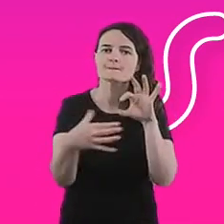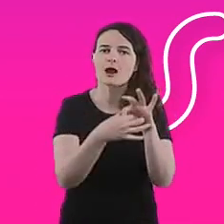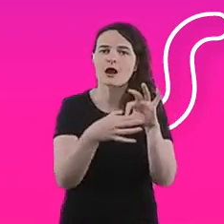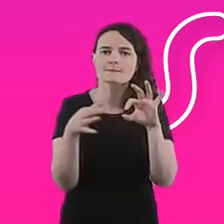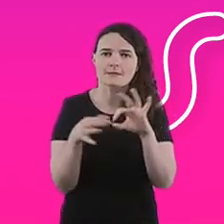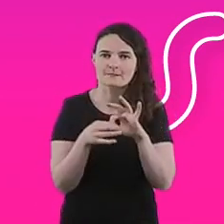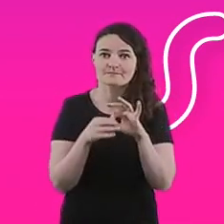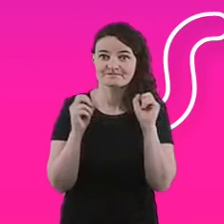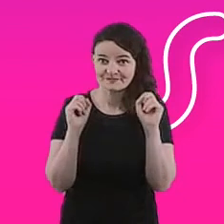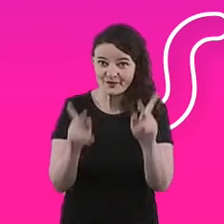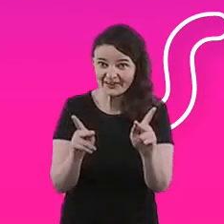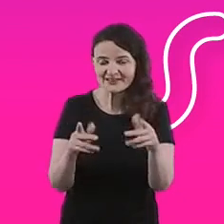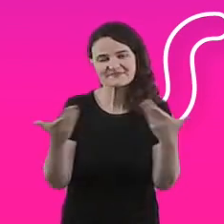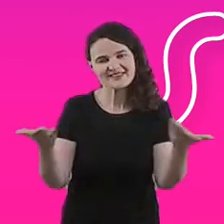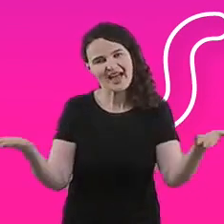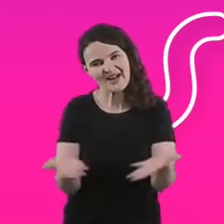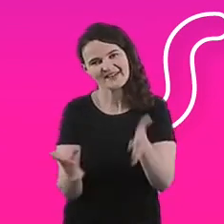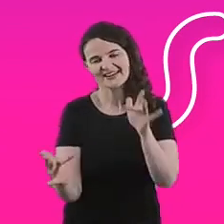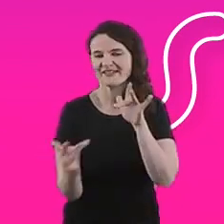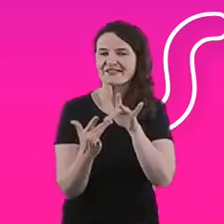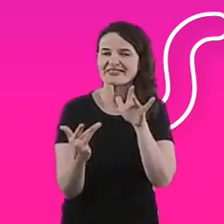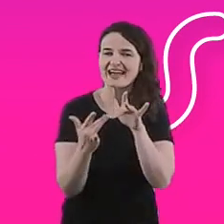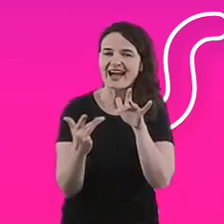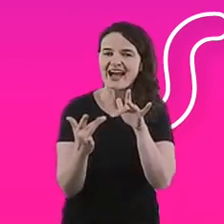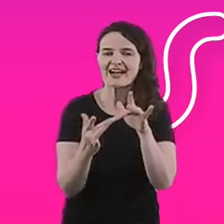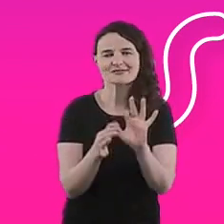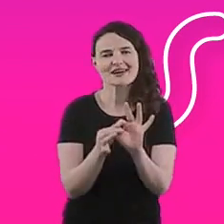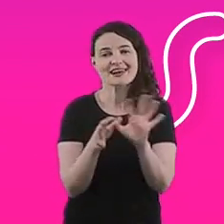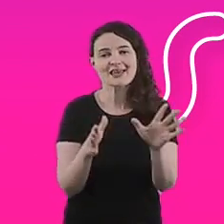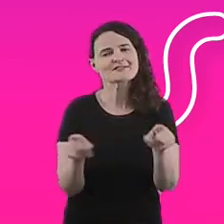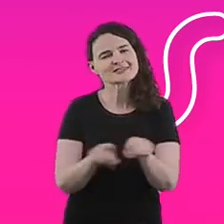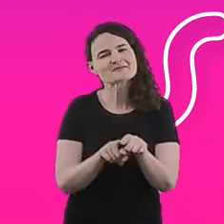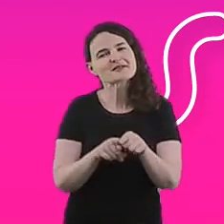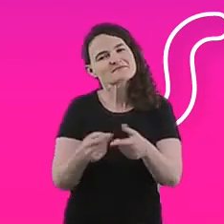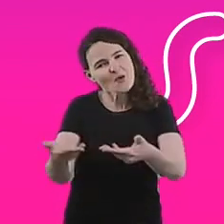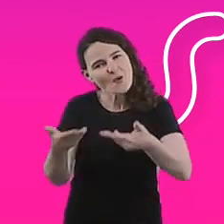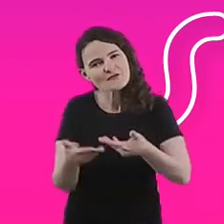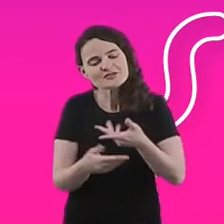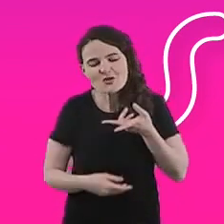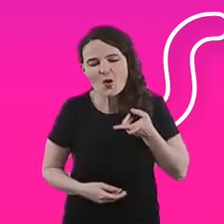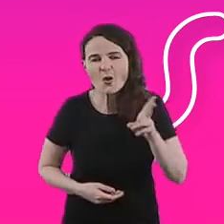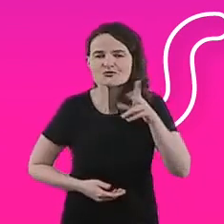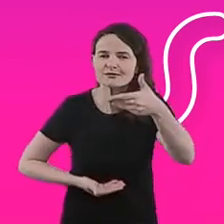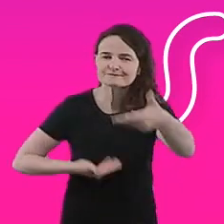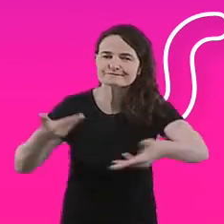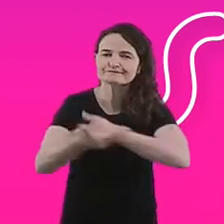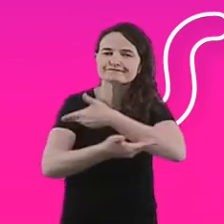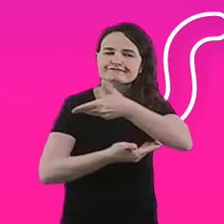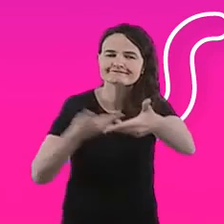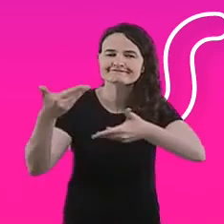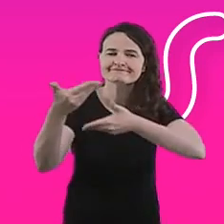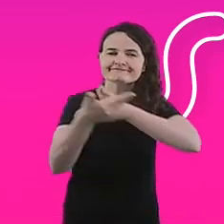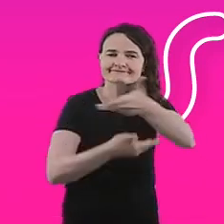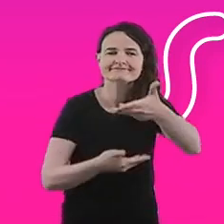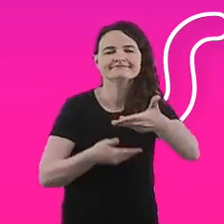bom? Deixa os meus contatos aí e o convite para a gente continuar trocando e fortalecer essa rede de organizações que olham